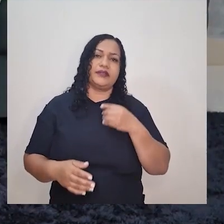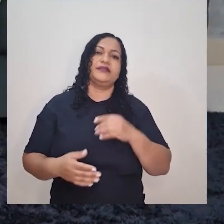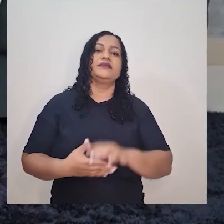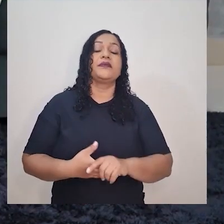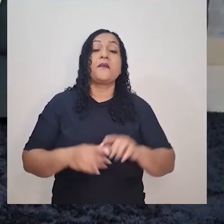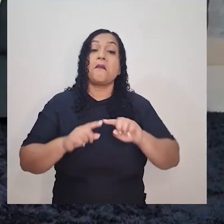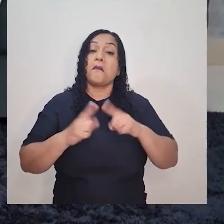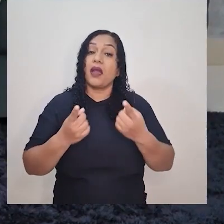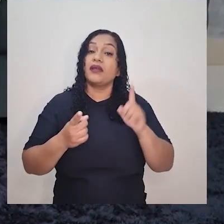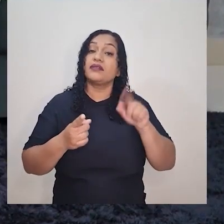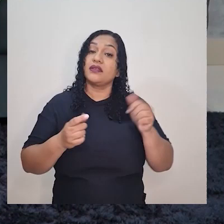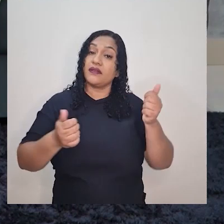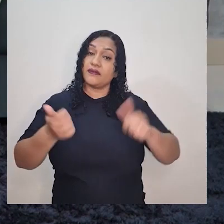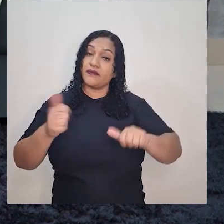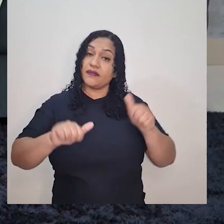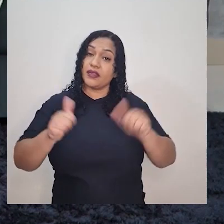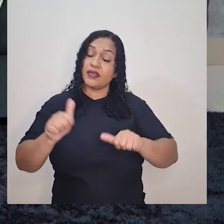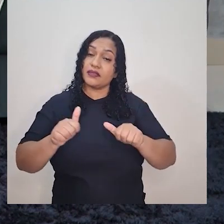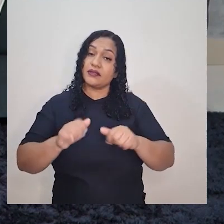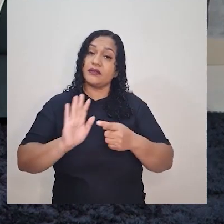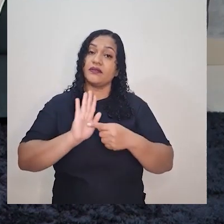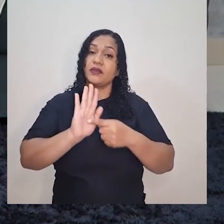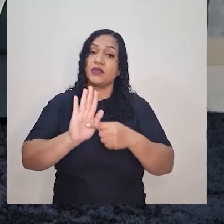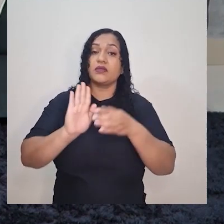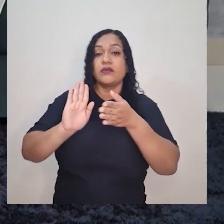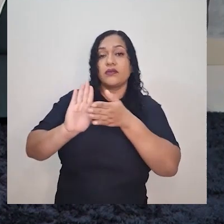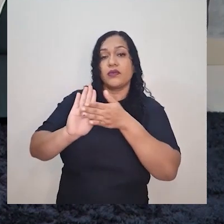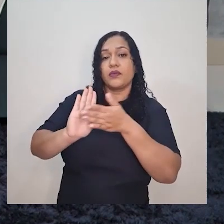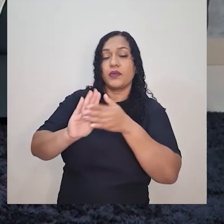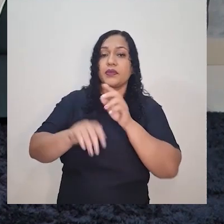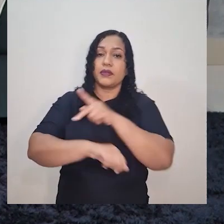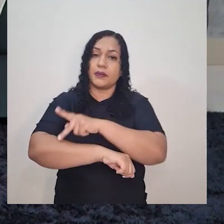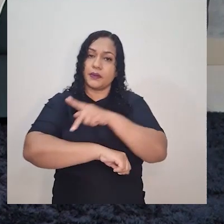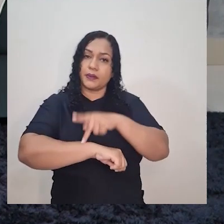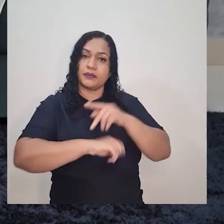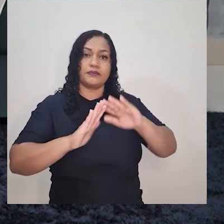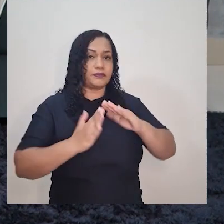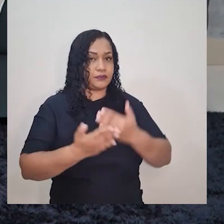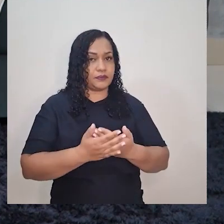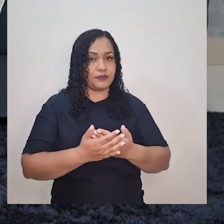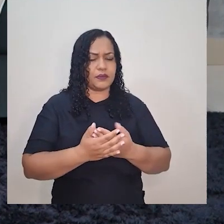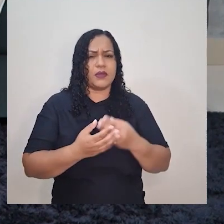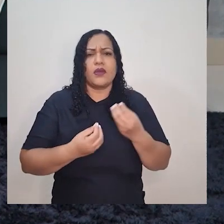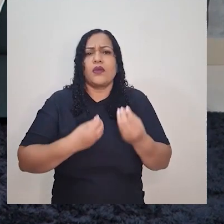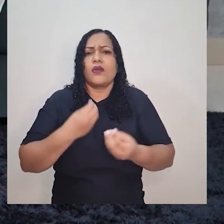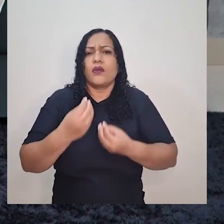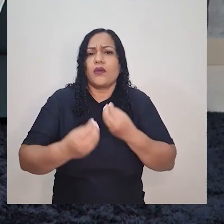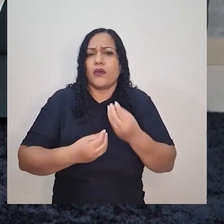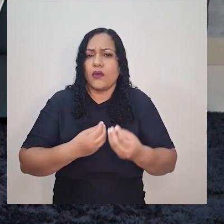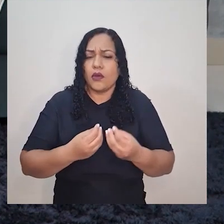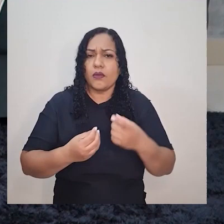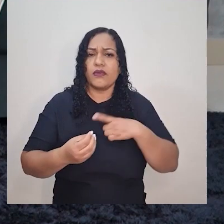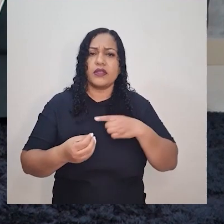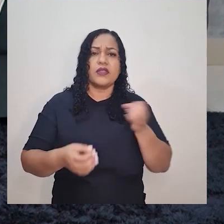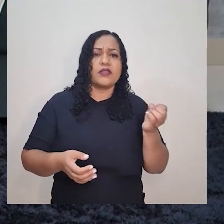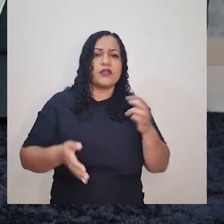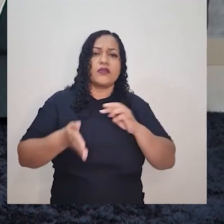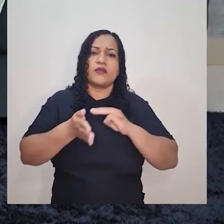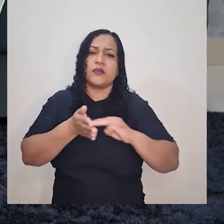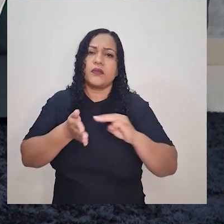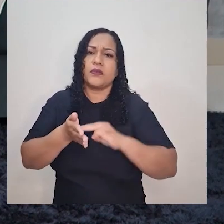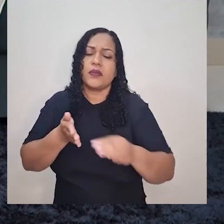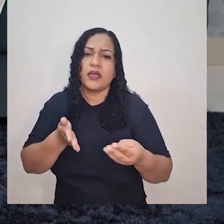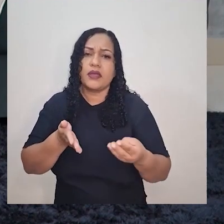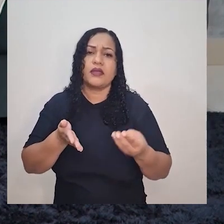processo avaliativo que vai nortear essa proposta pedagógica da escola. Como eu vou propor novos métodos, como eu vou propor